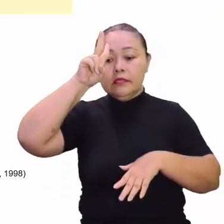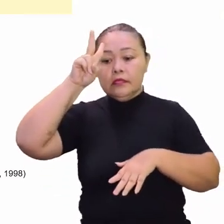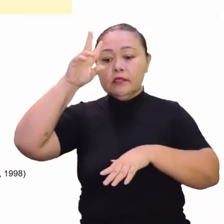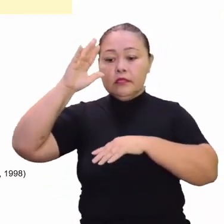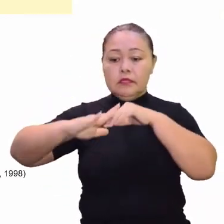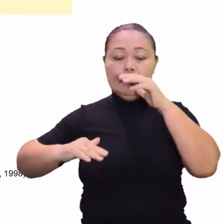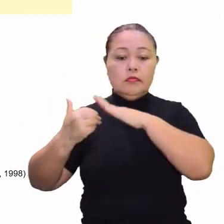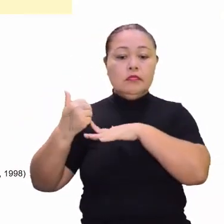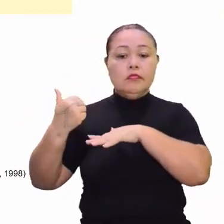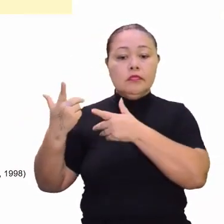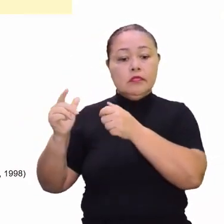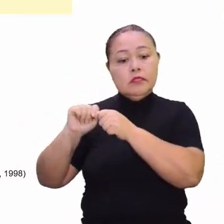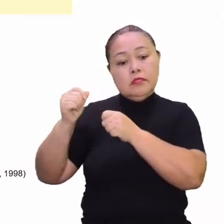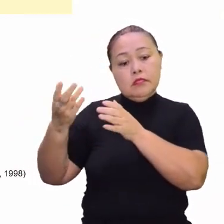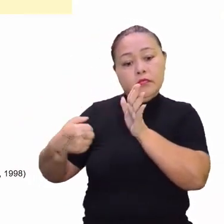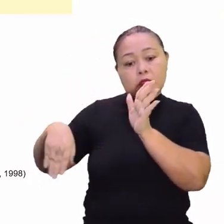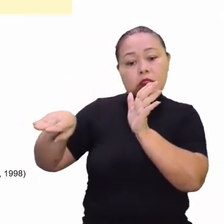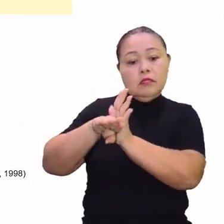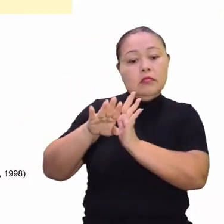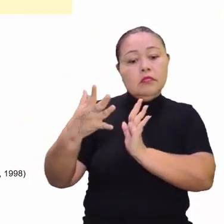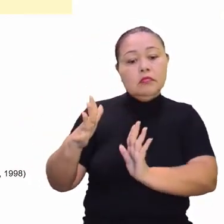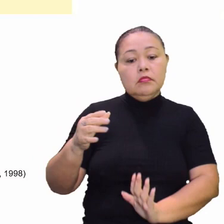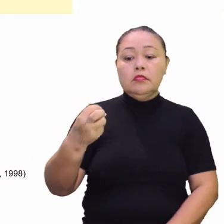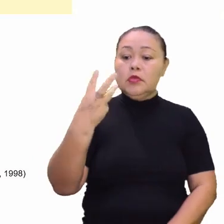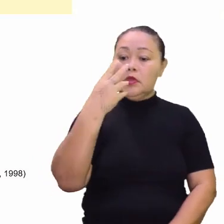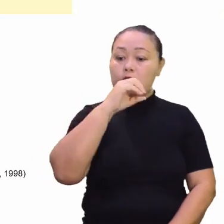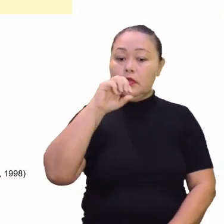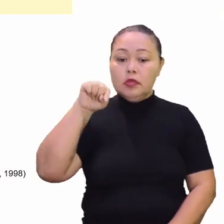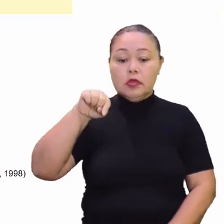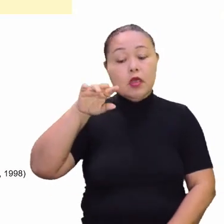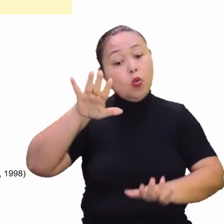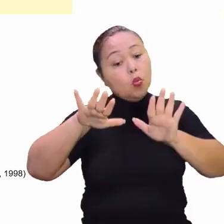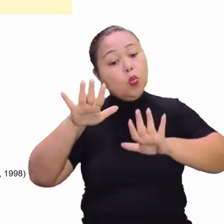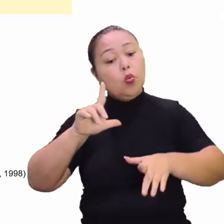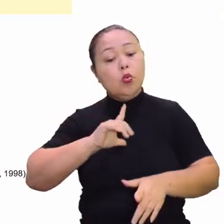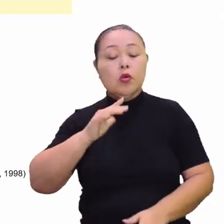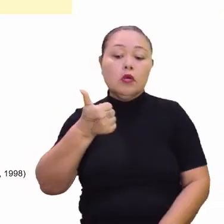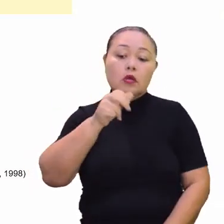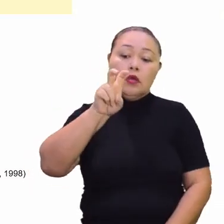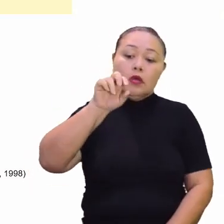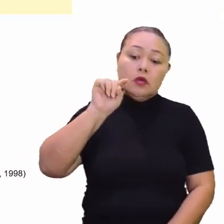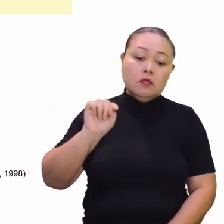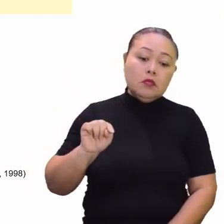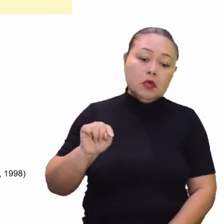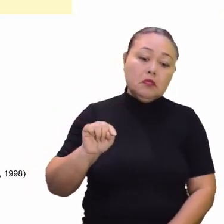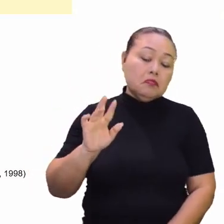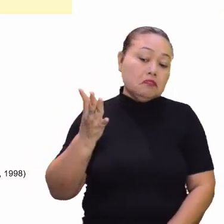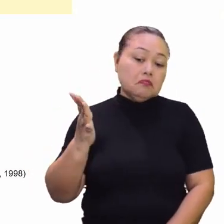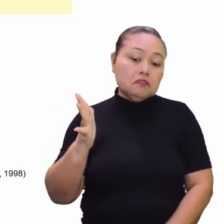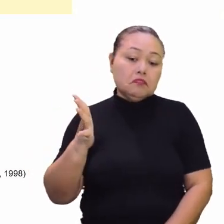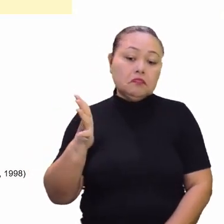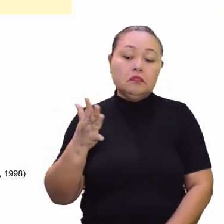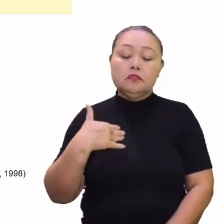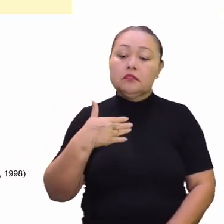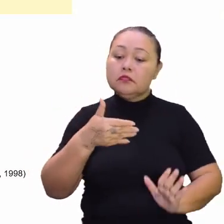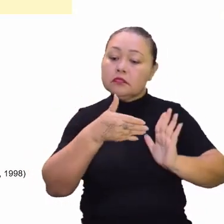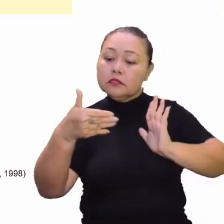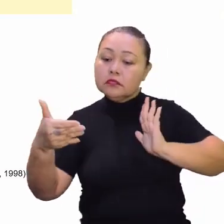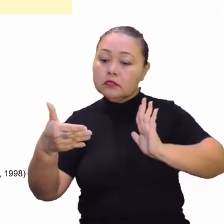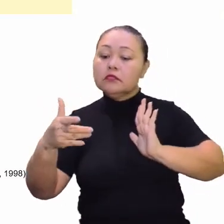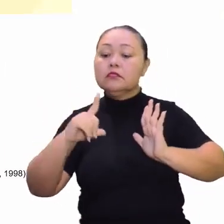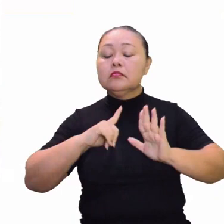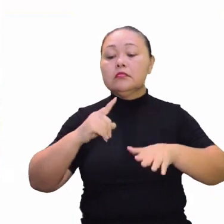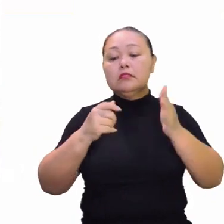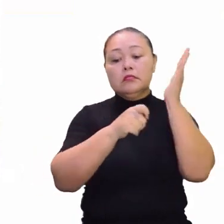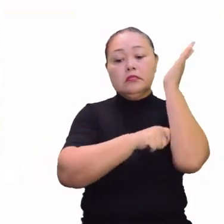que chegaram aqui em torno de 300 mil nordestinos e outros falam também, em média, 150 mil durante esse